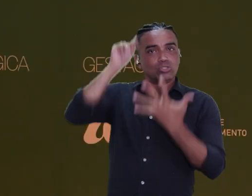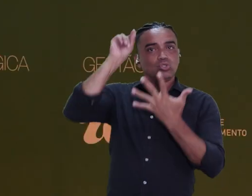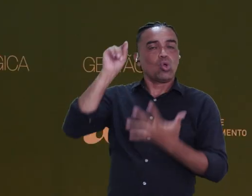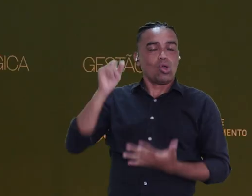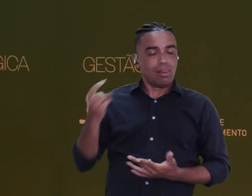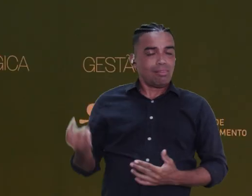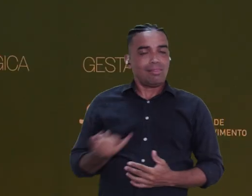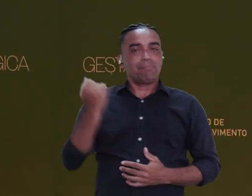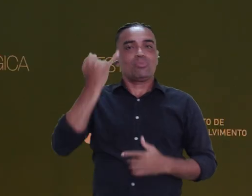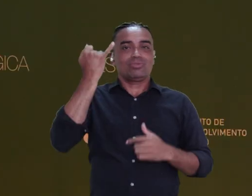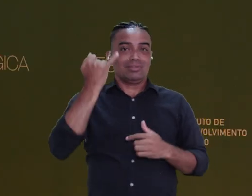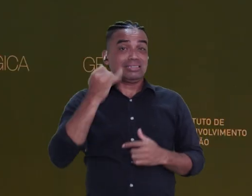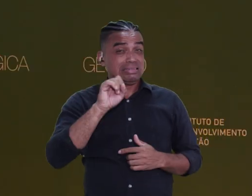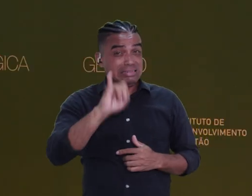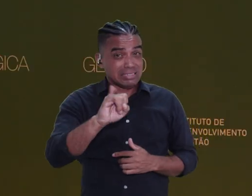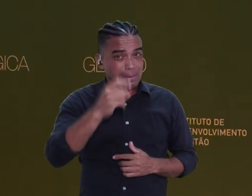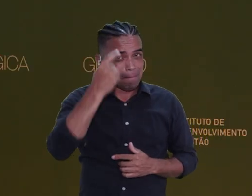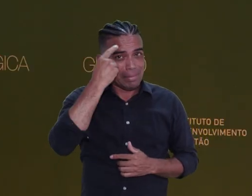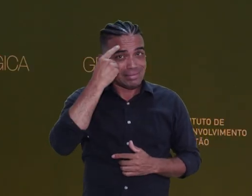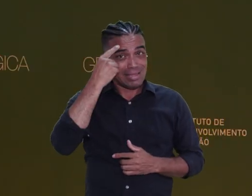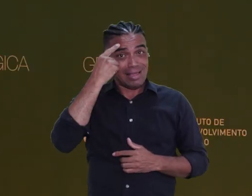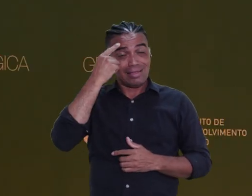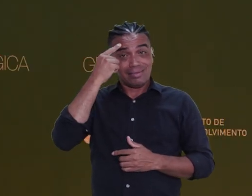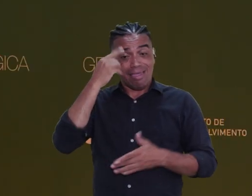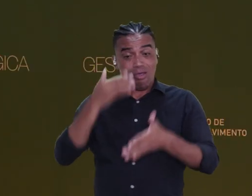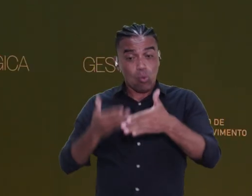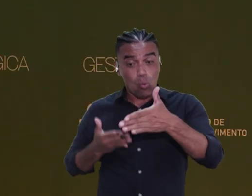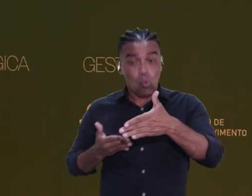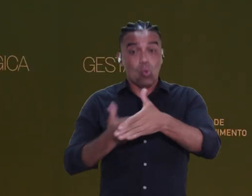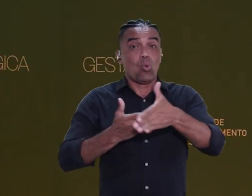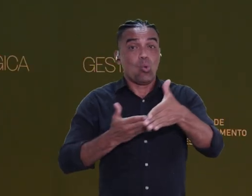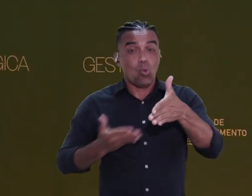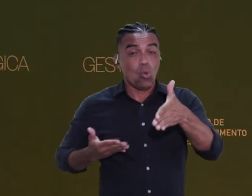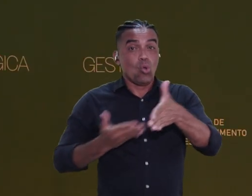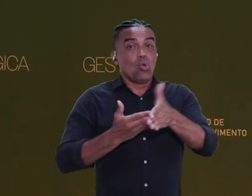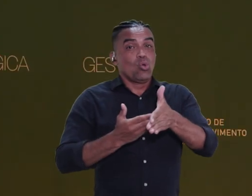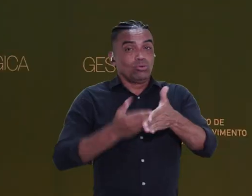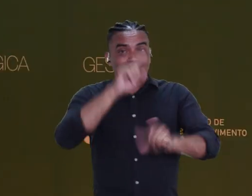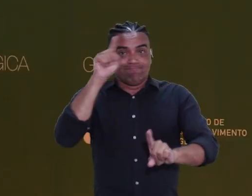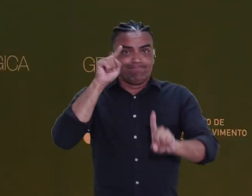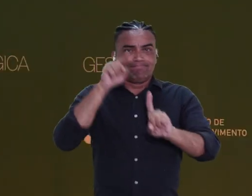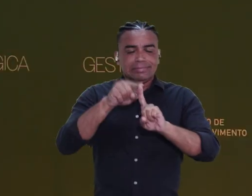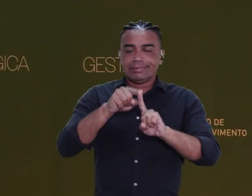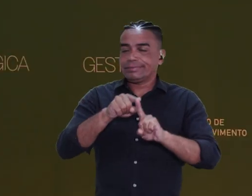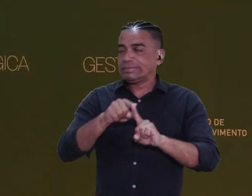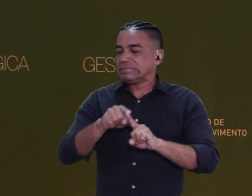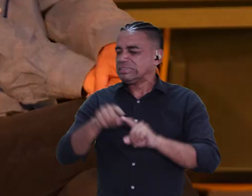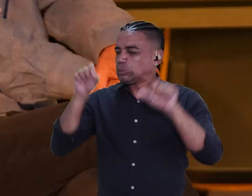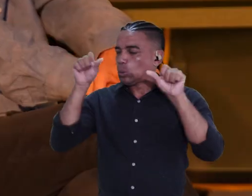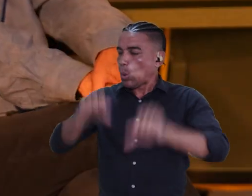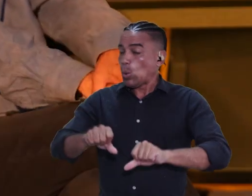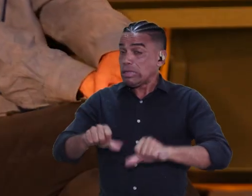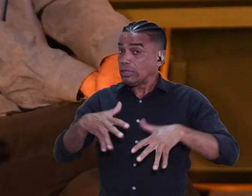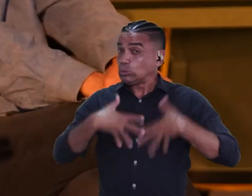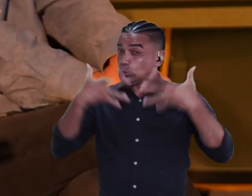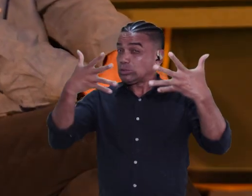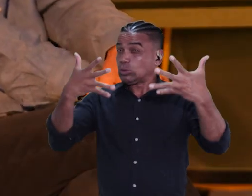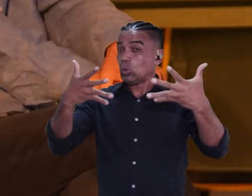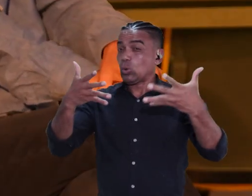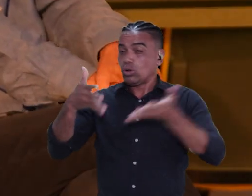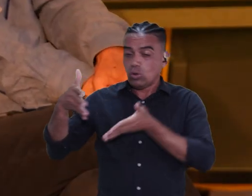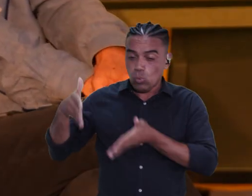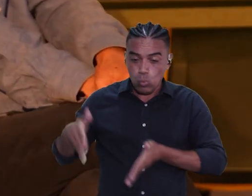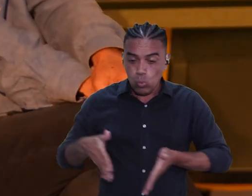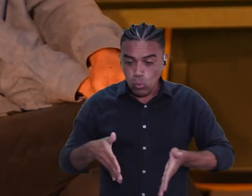gente pensar que é um obstáculo objetivo, assustador, no caminho